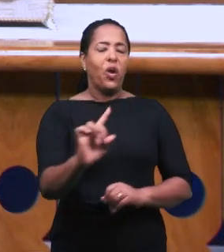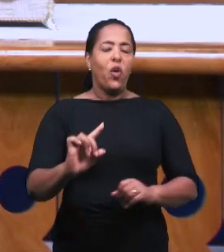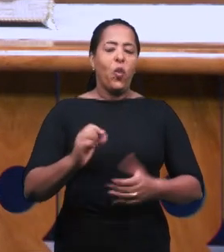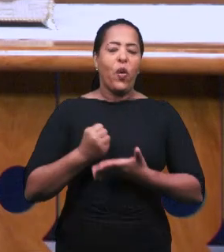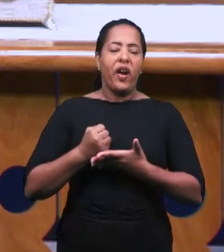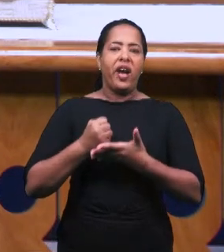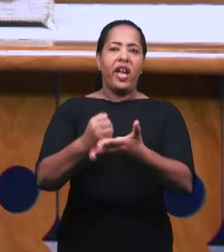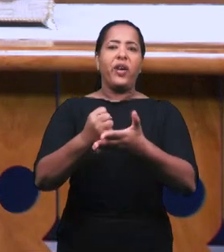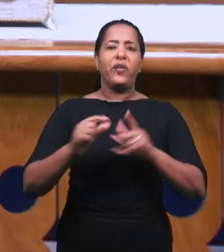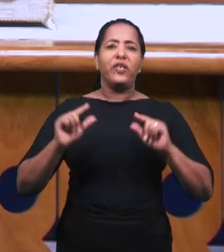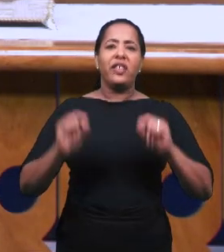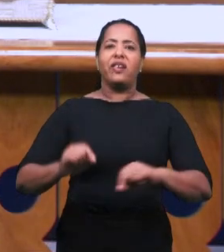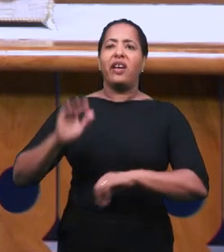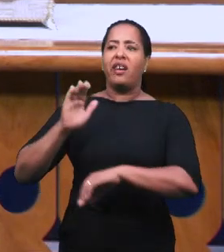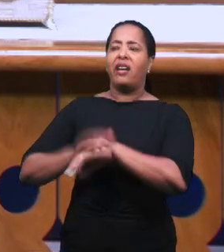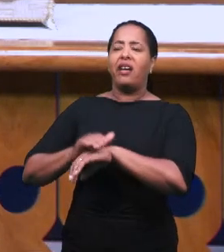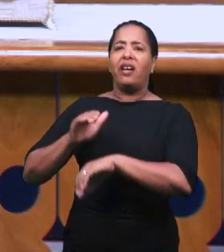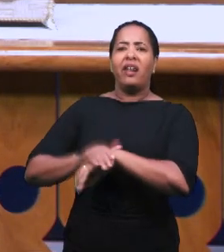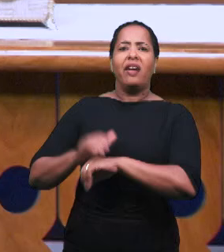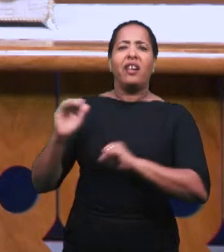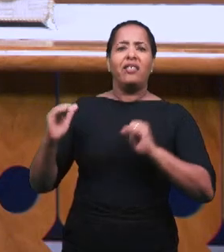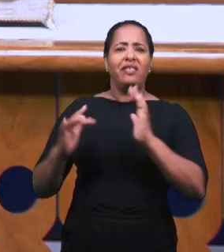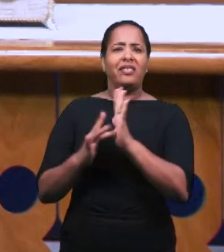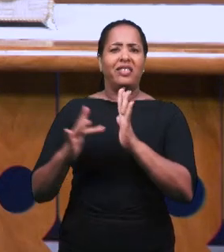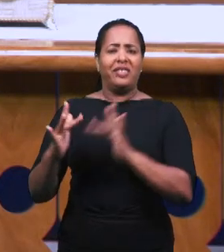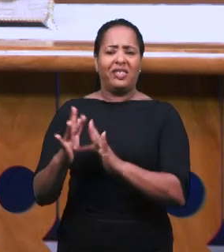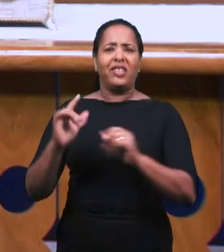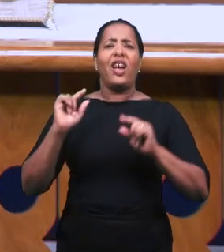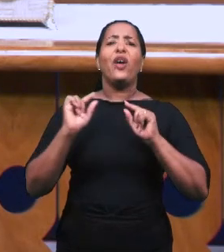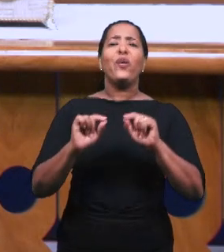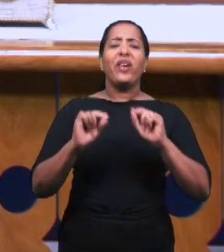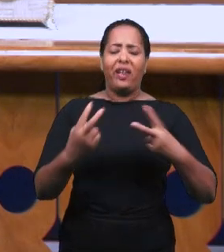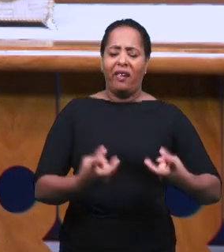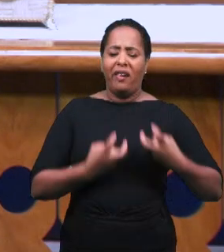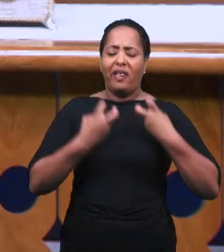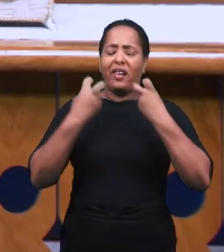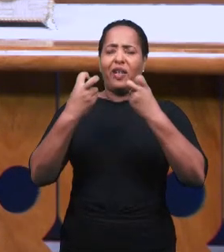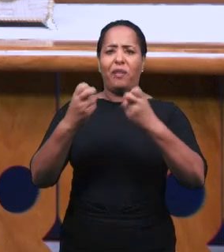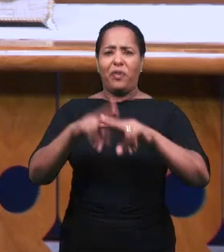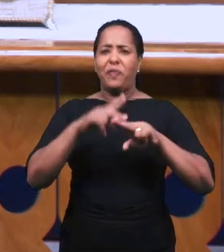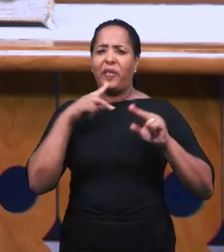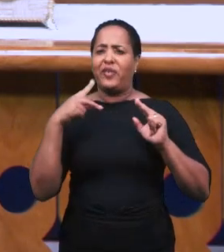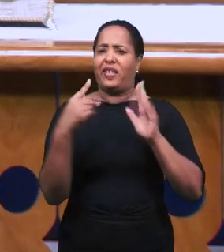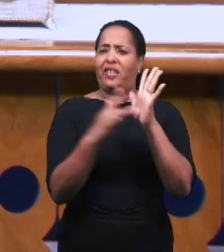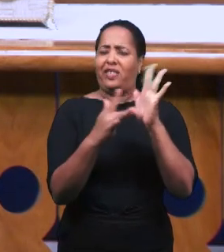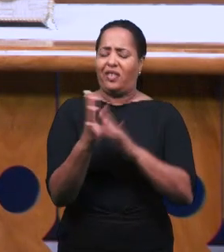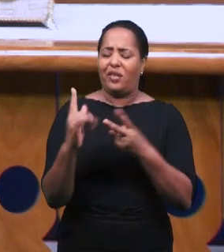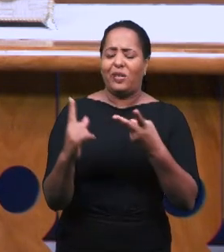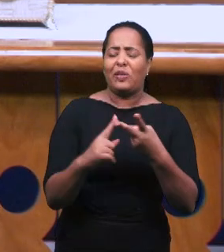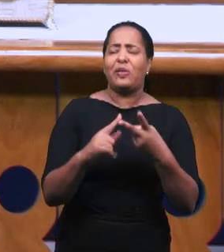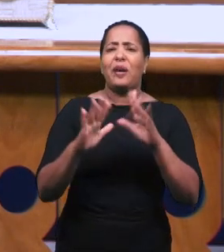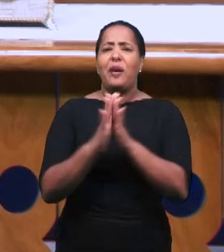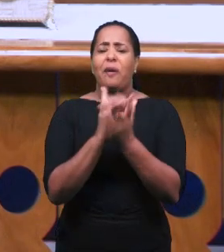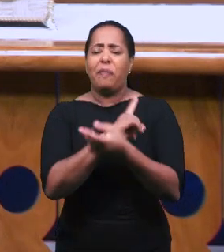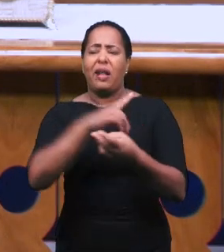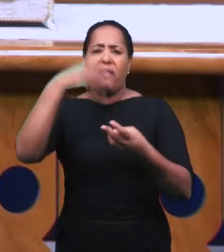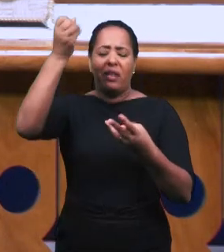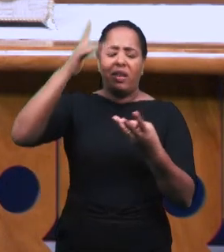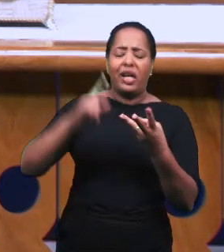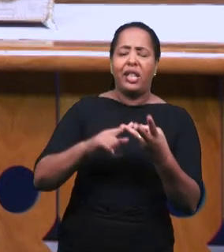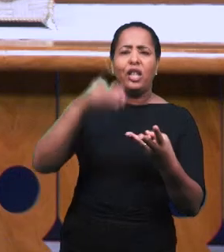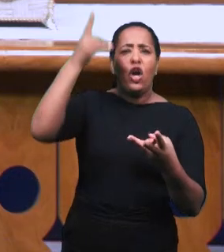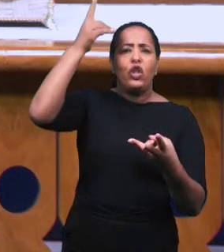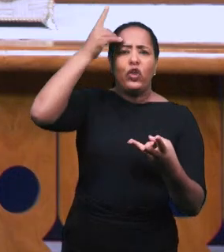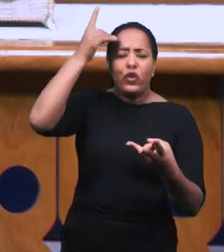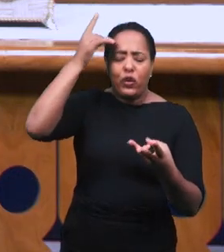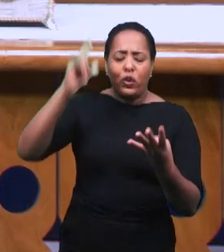é Ele, é o clamor pelo sangue de Jesus, é a palavra revelada, são os dons espirituais, é a